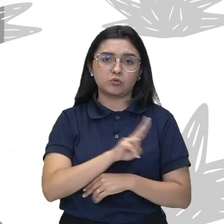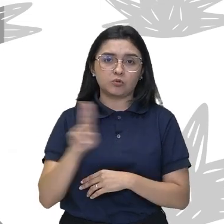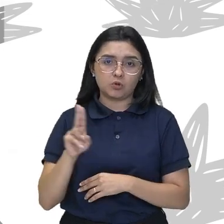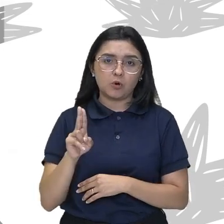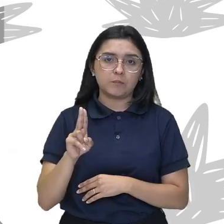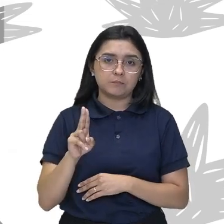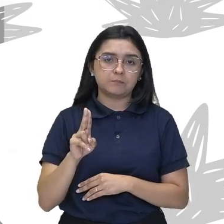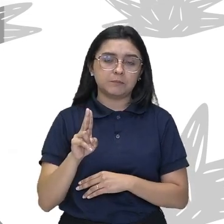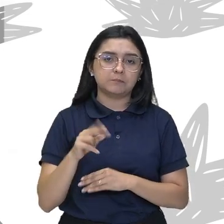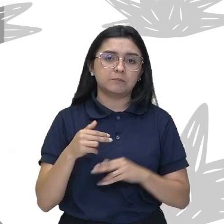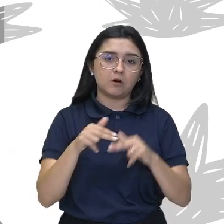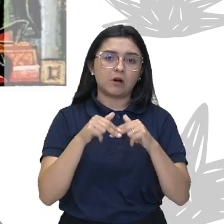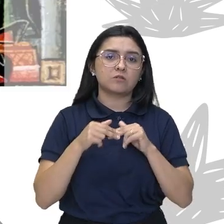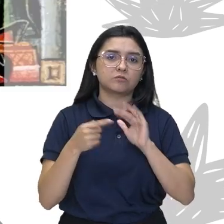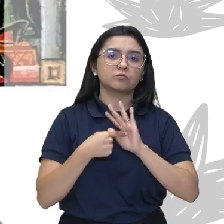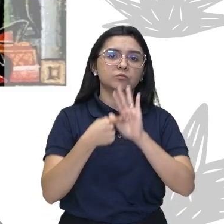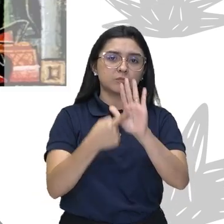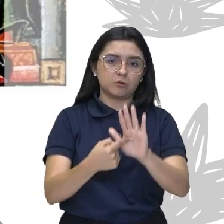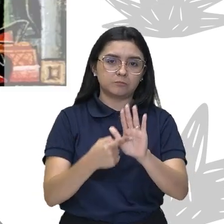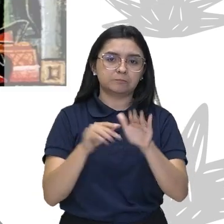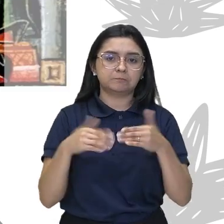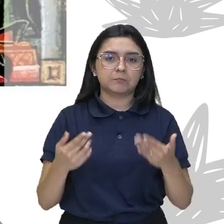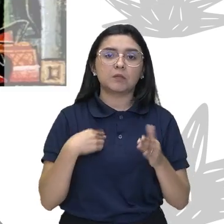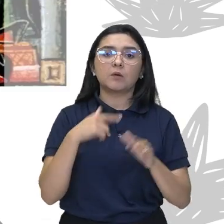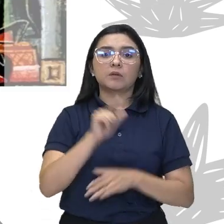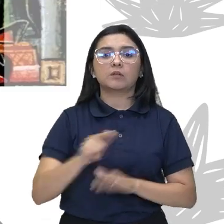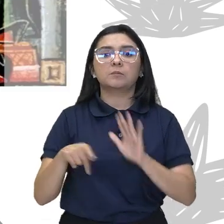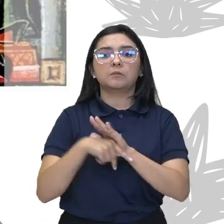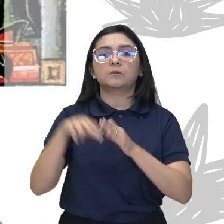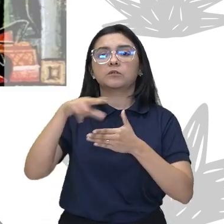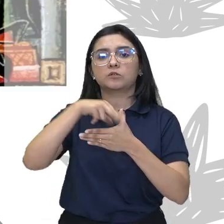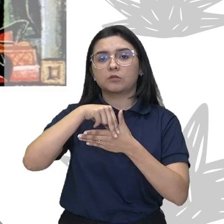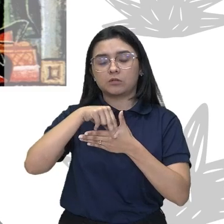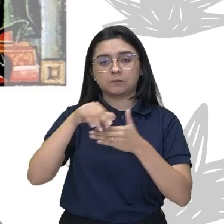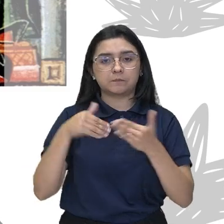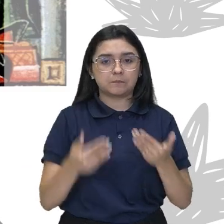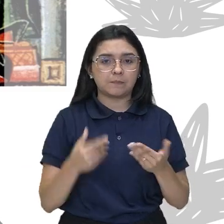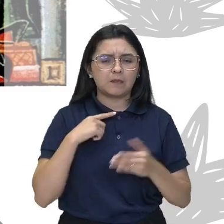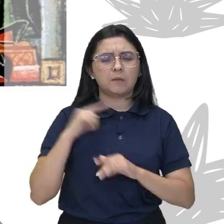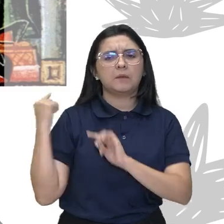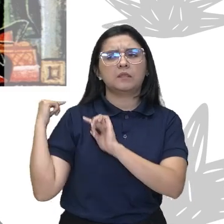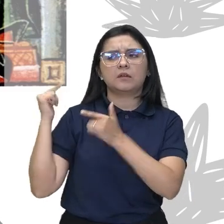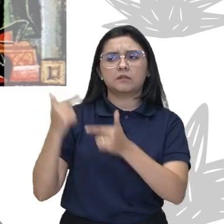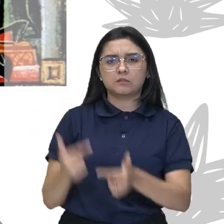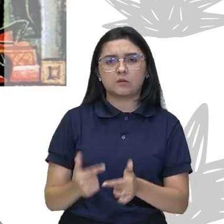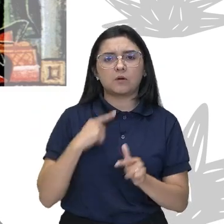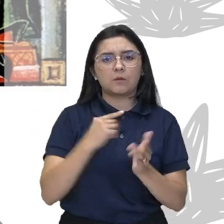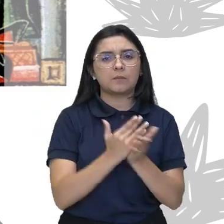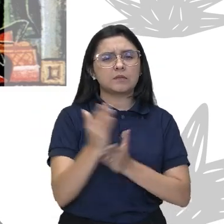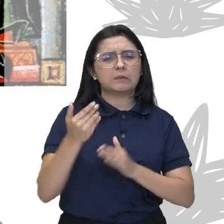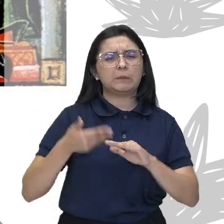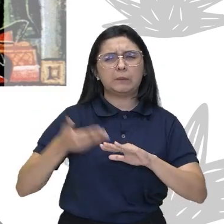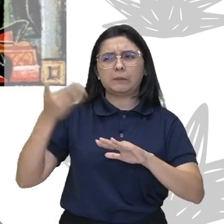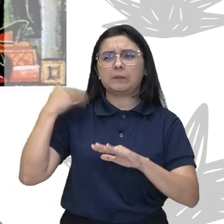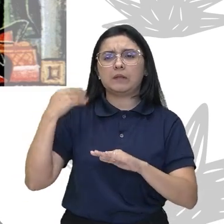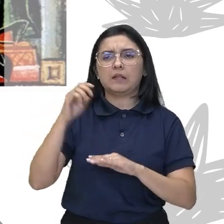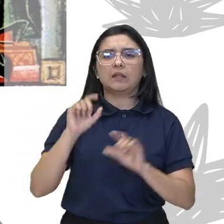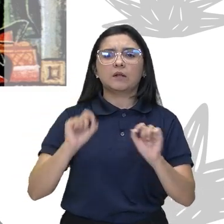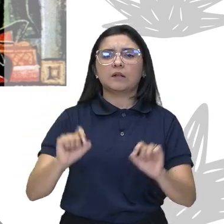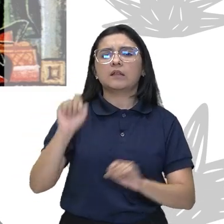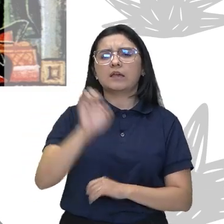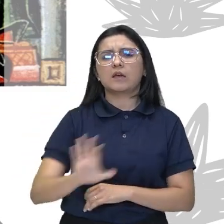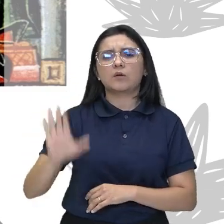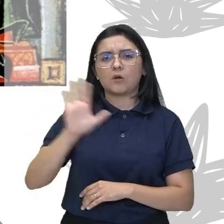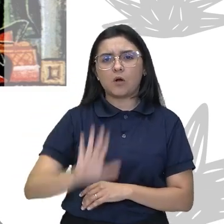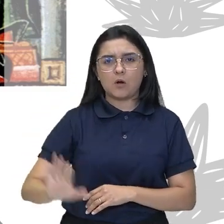são exibidas para venda. A literatura de cordel vem de uma tradição que começa lá na Europa medieval,